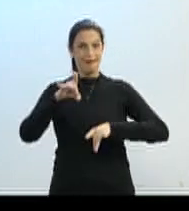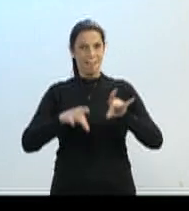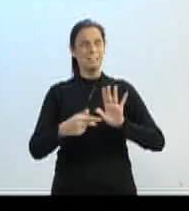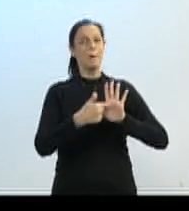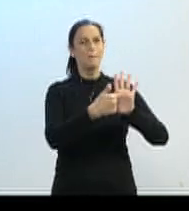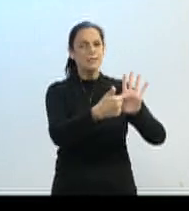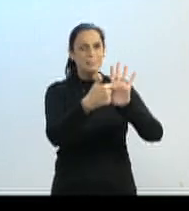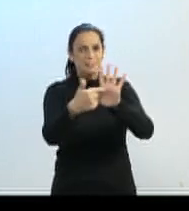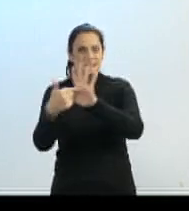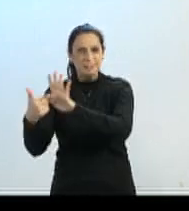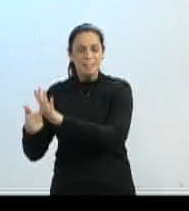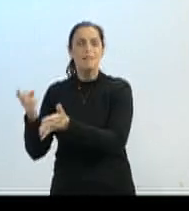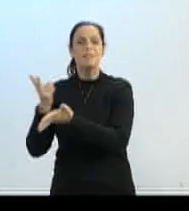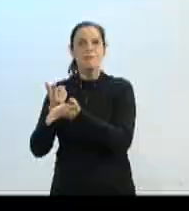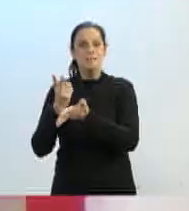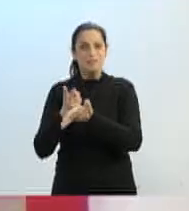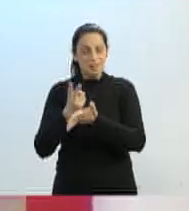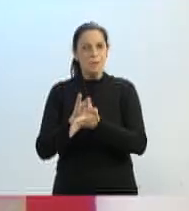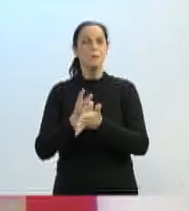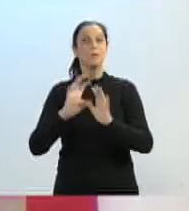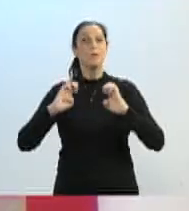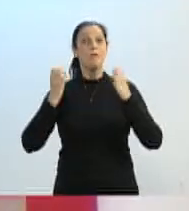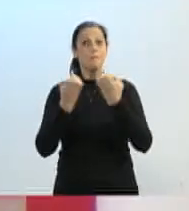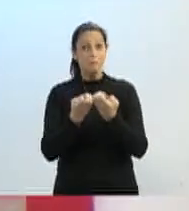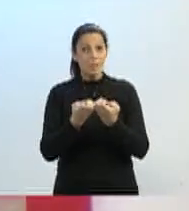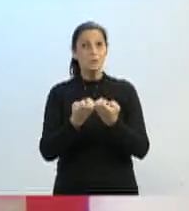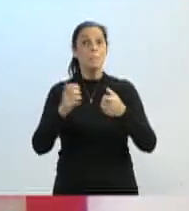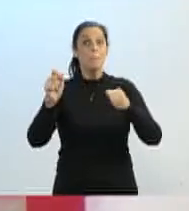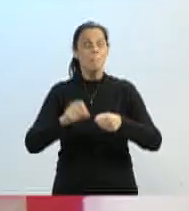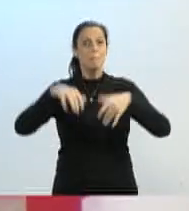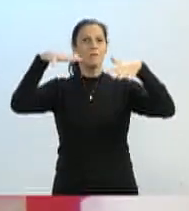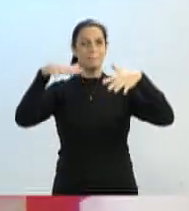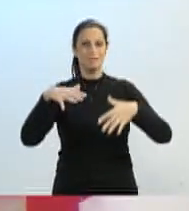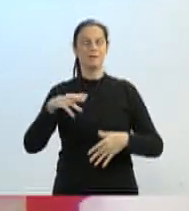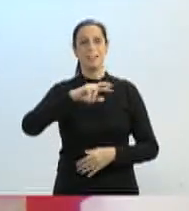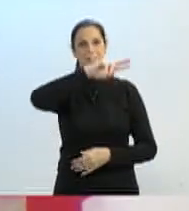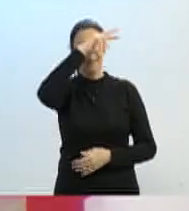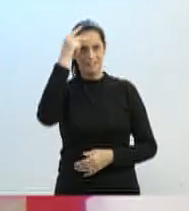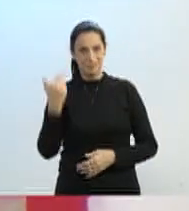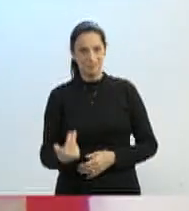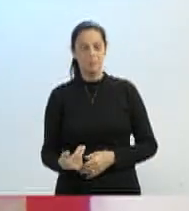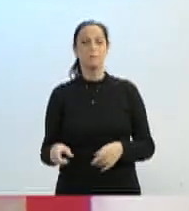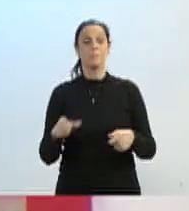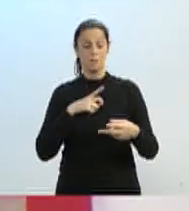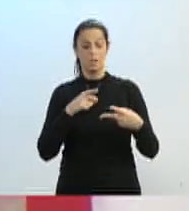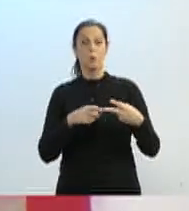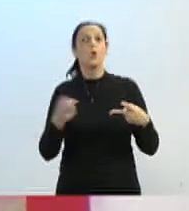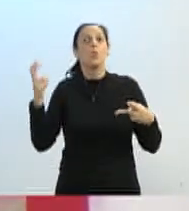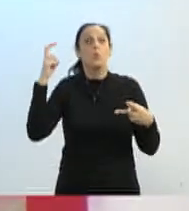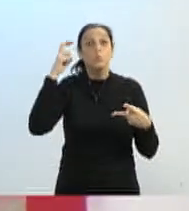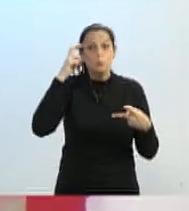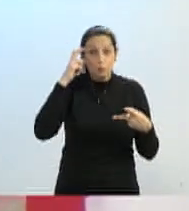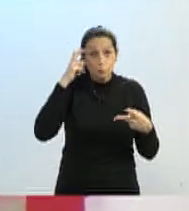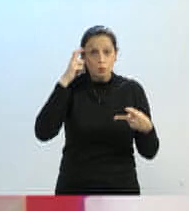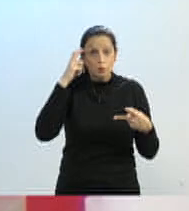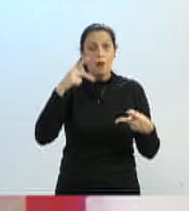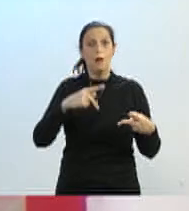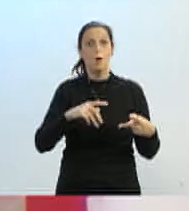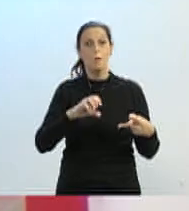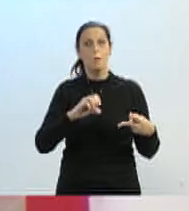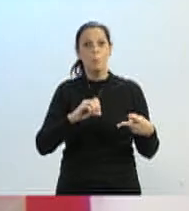ano no evento Magia de Natal. Nós temos Cultura Popular, que é o grupo Motor